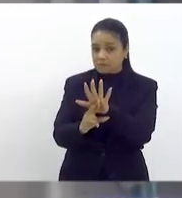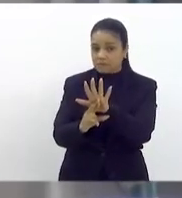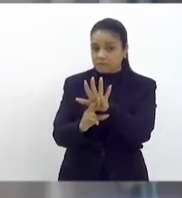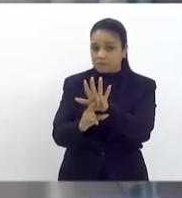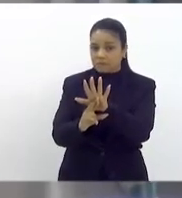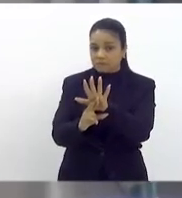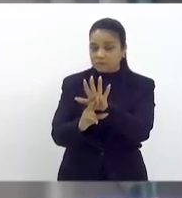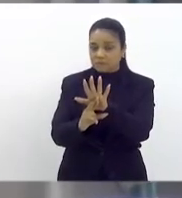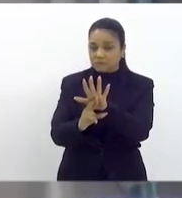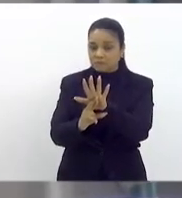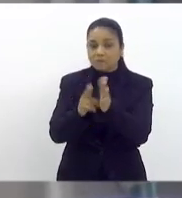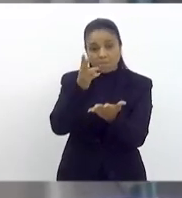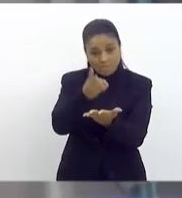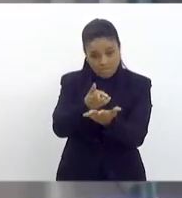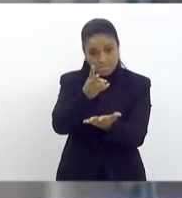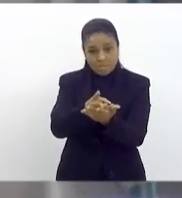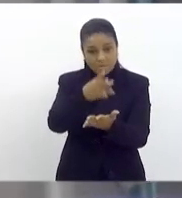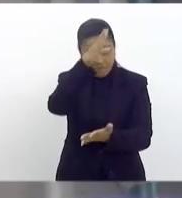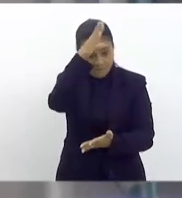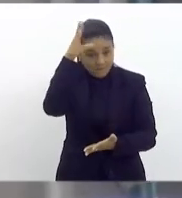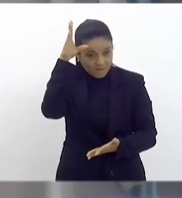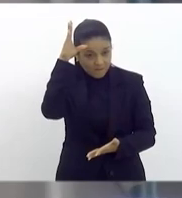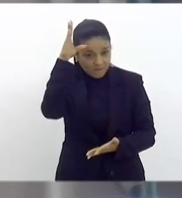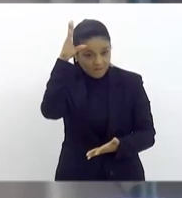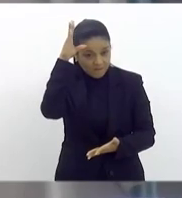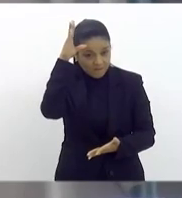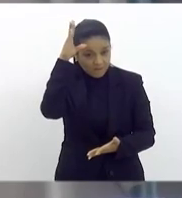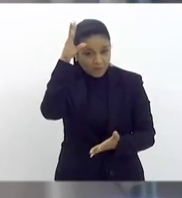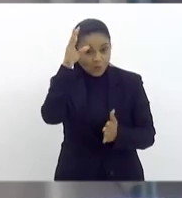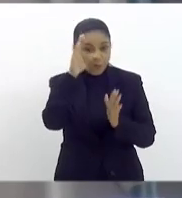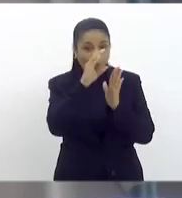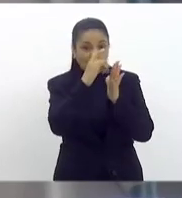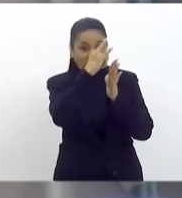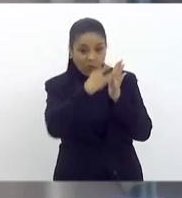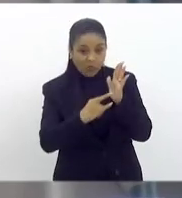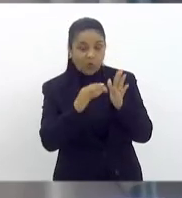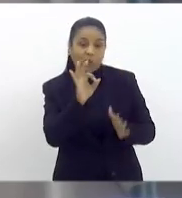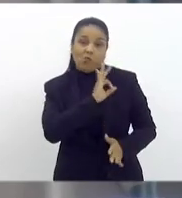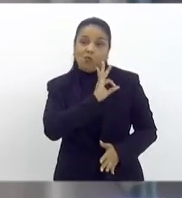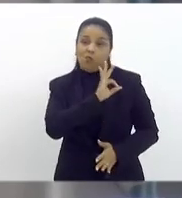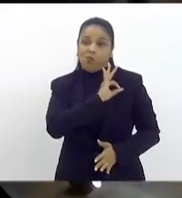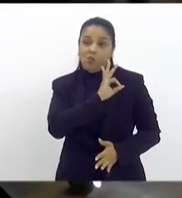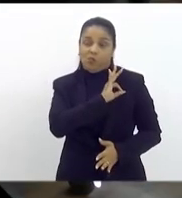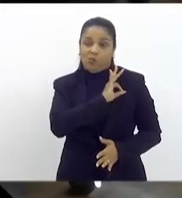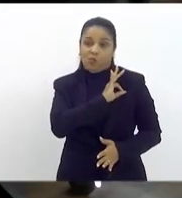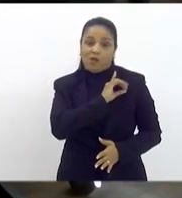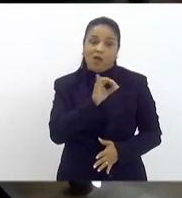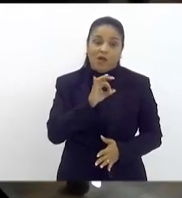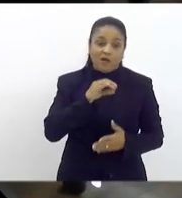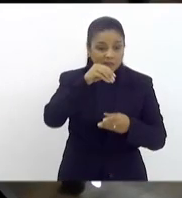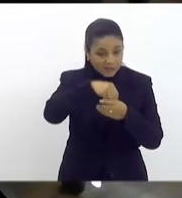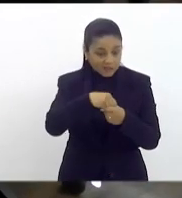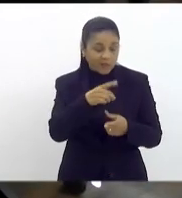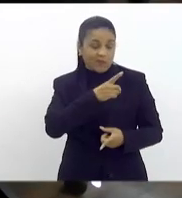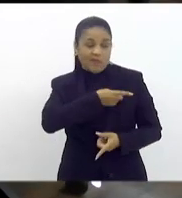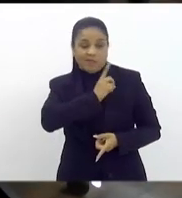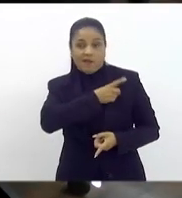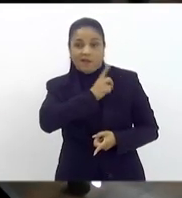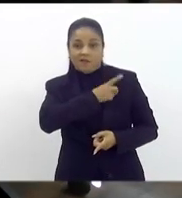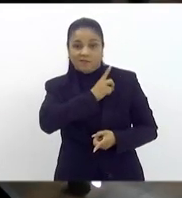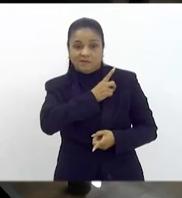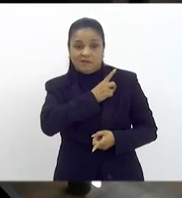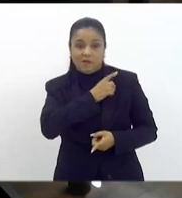mesmo, o cliente, no inquérito policial, por exemplo, uma delegacia com a